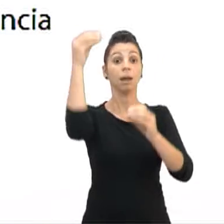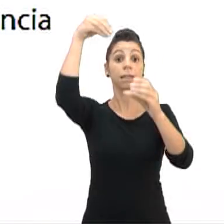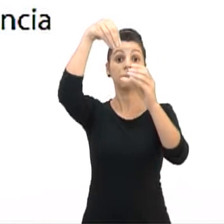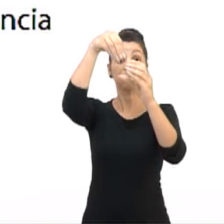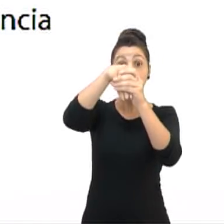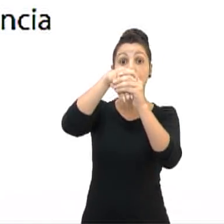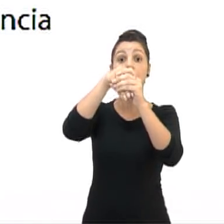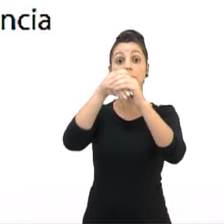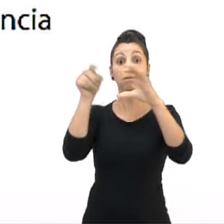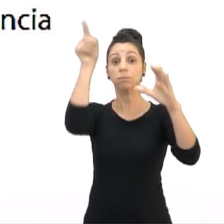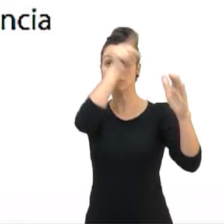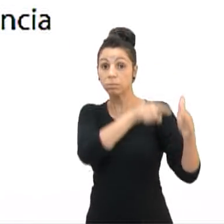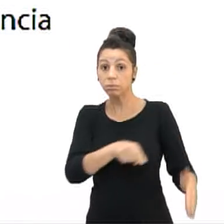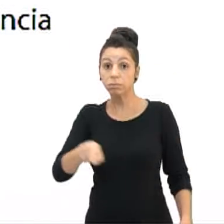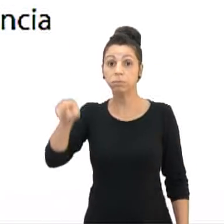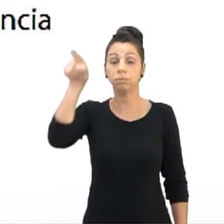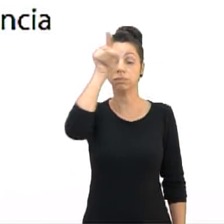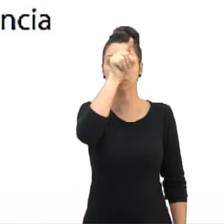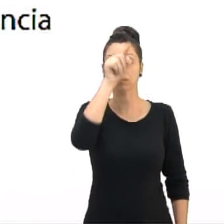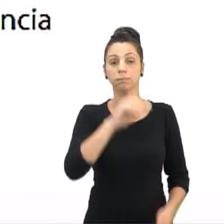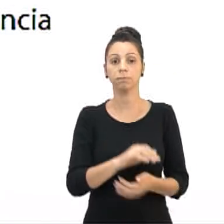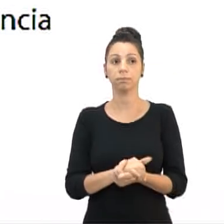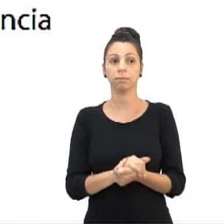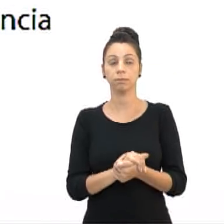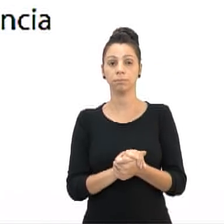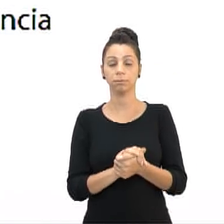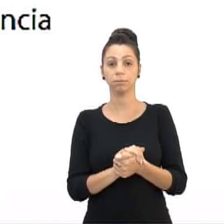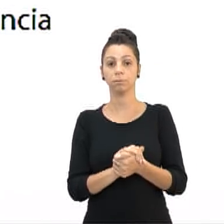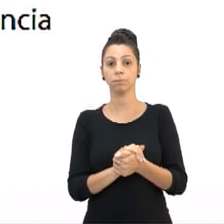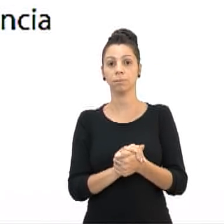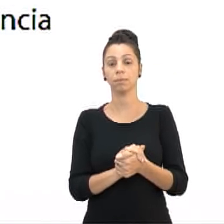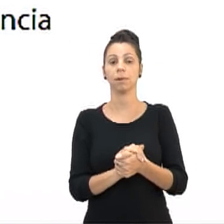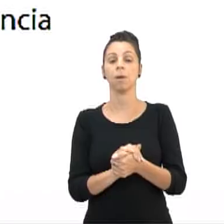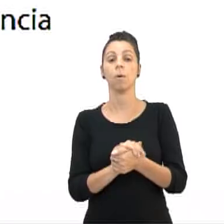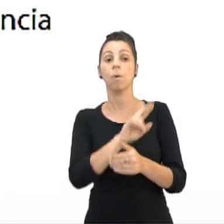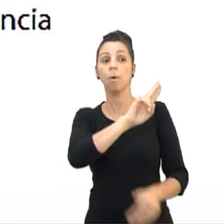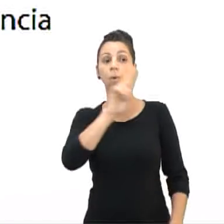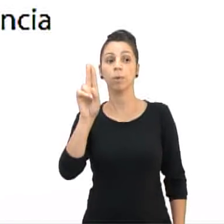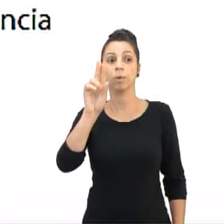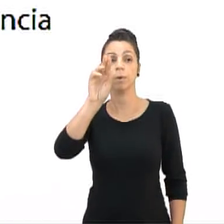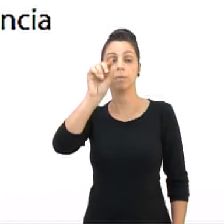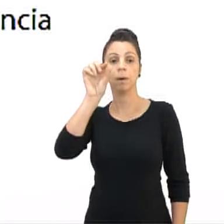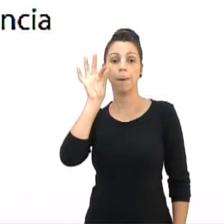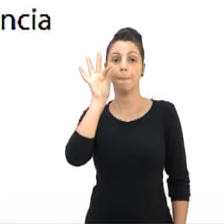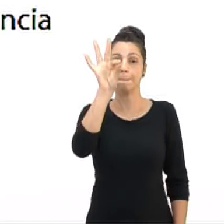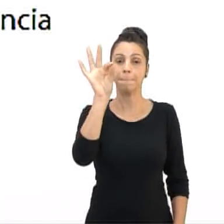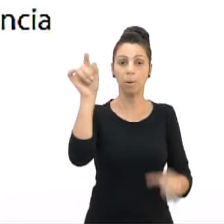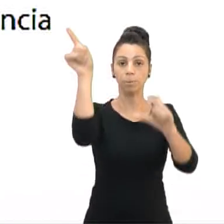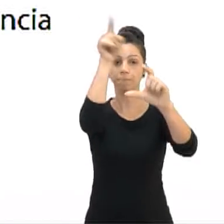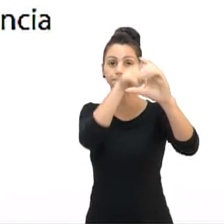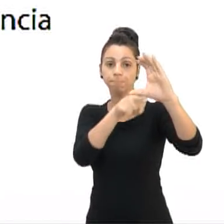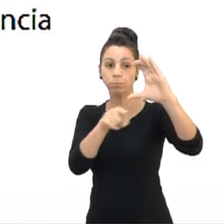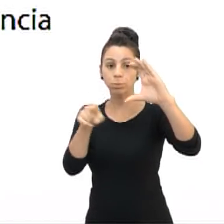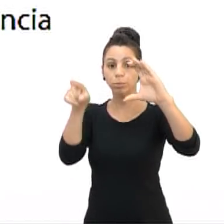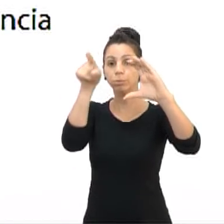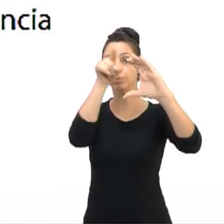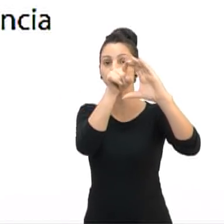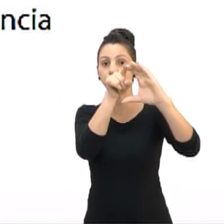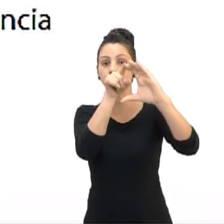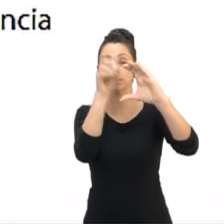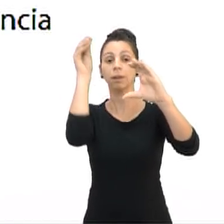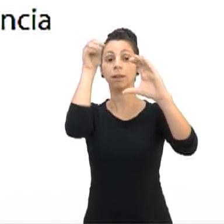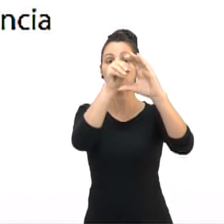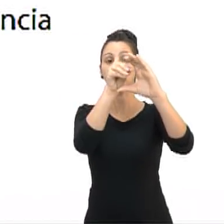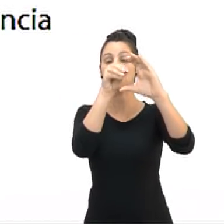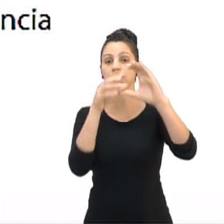minha circunferência. Eu chamo ele de ponto interno à circunferência, ok? Olha, o ponto